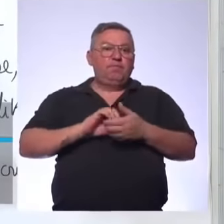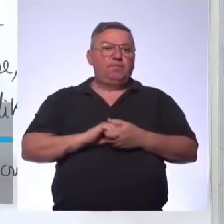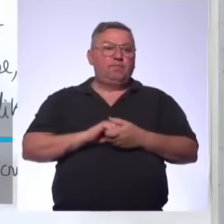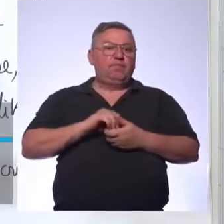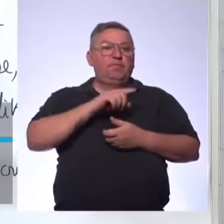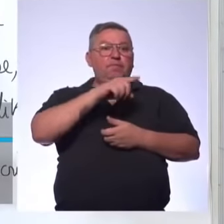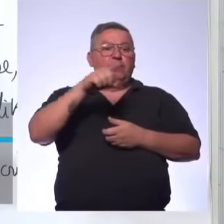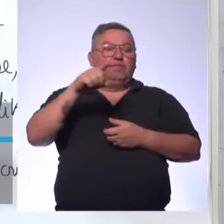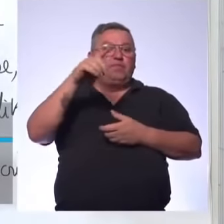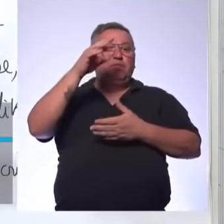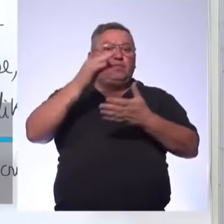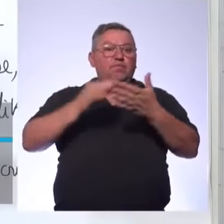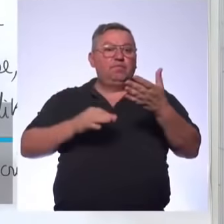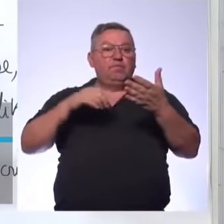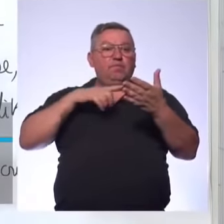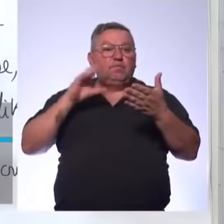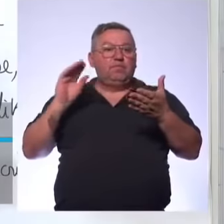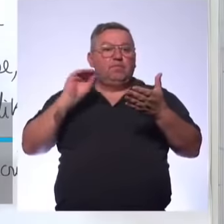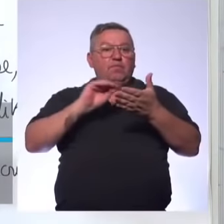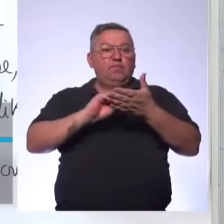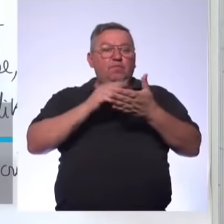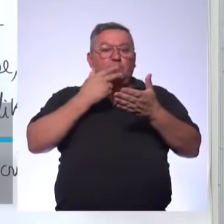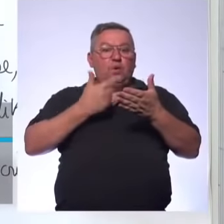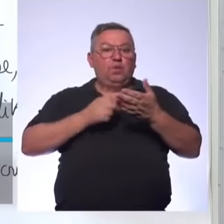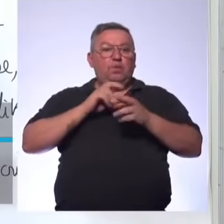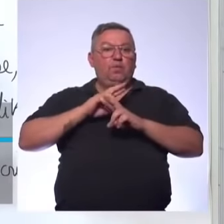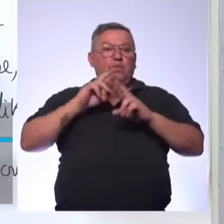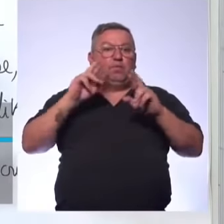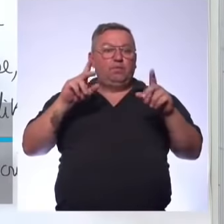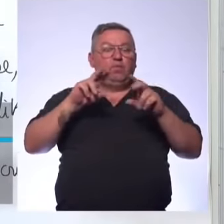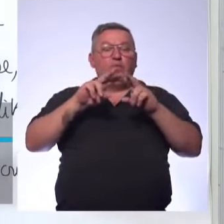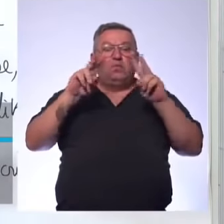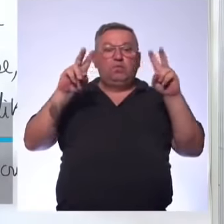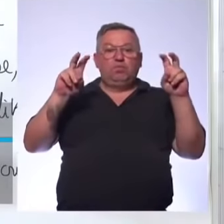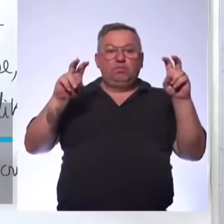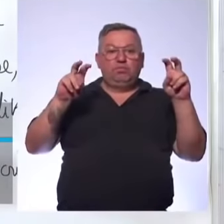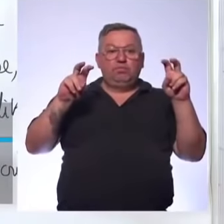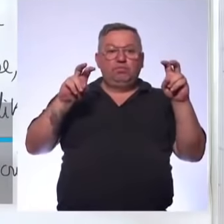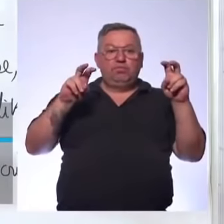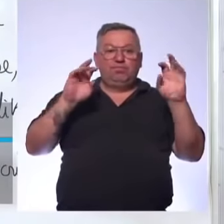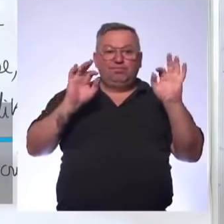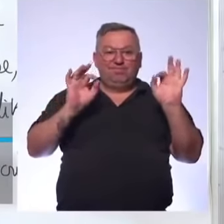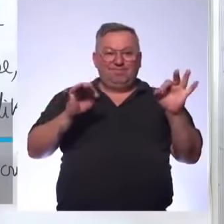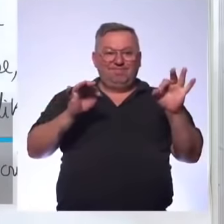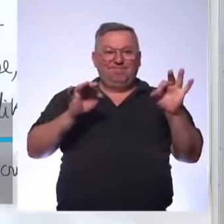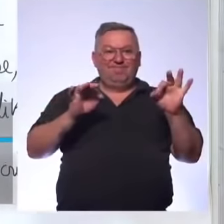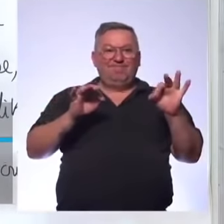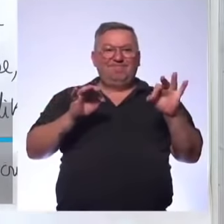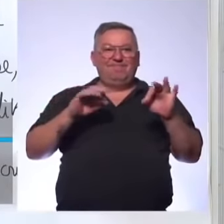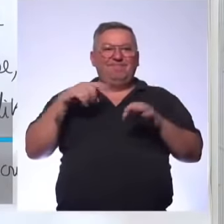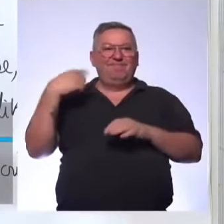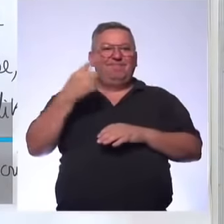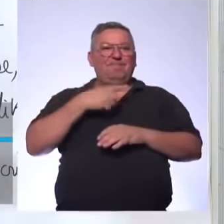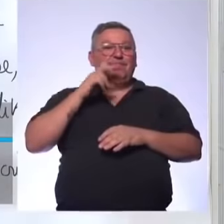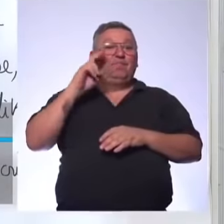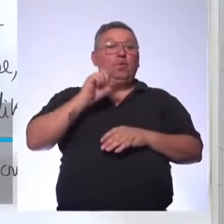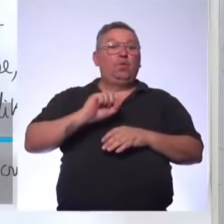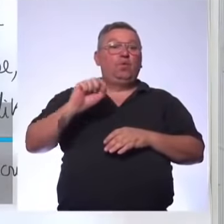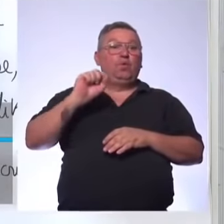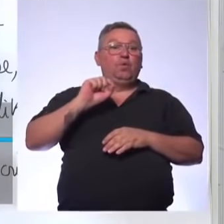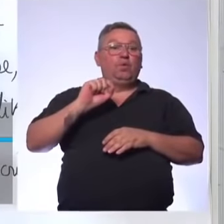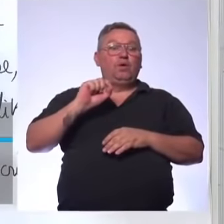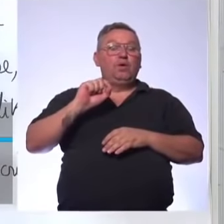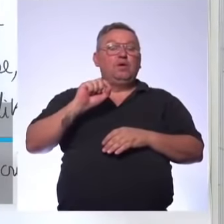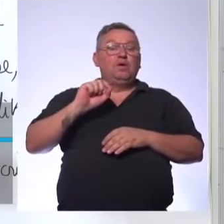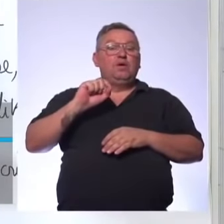e ali no texto Até marquei com o de cor diferente o assunto do texto certo então nós vamos agora fazer o